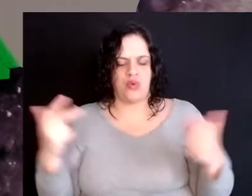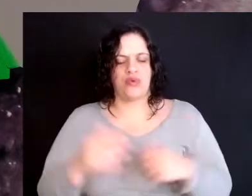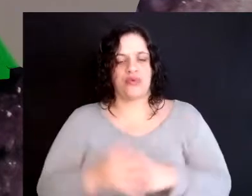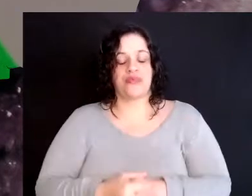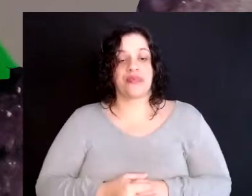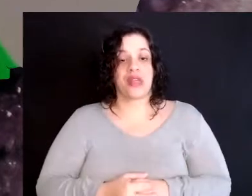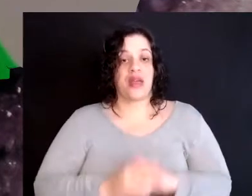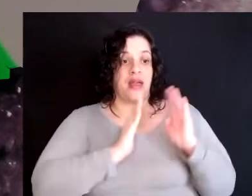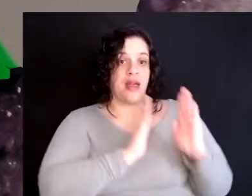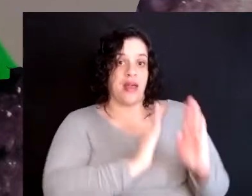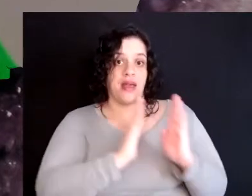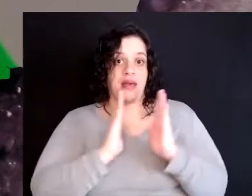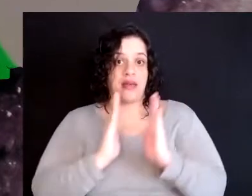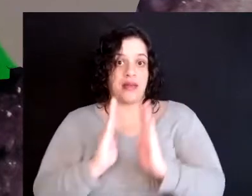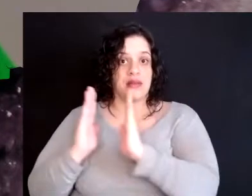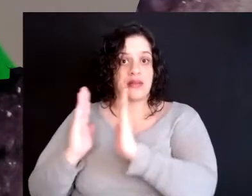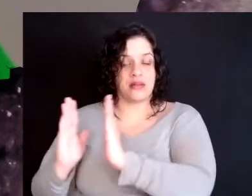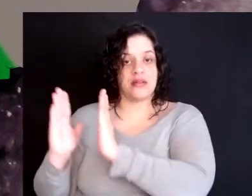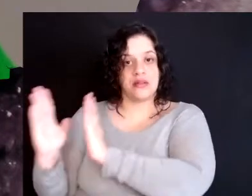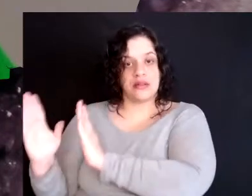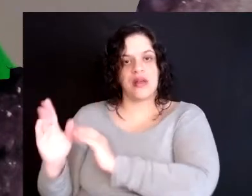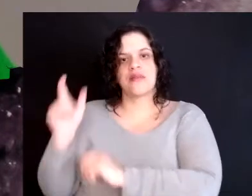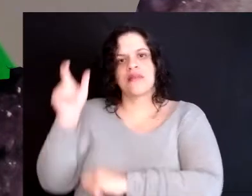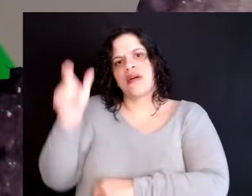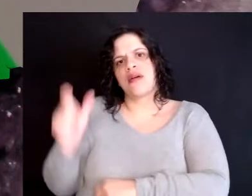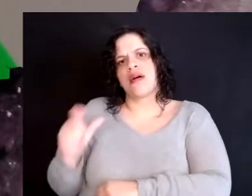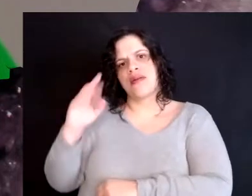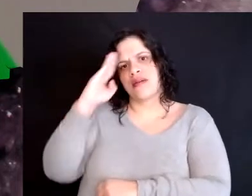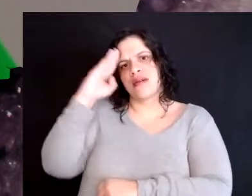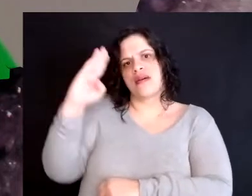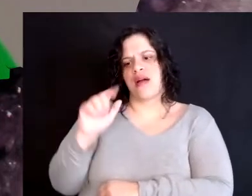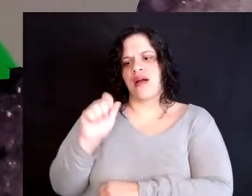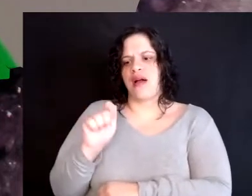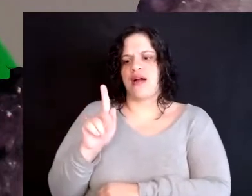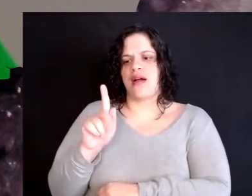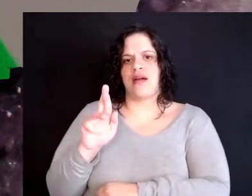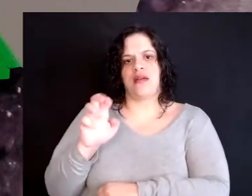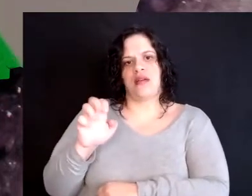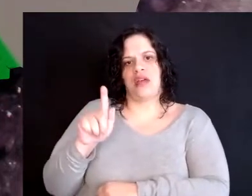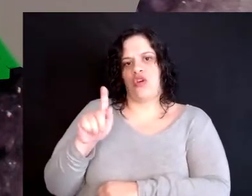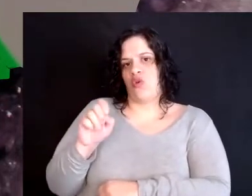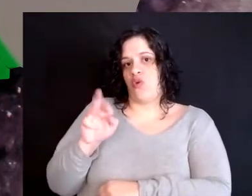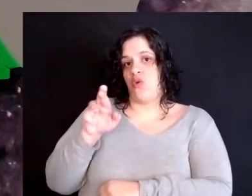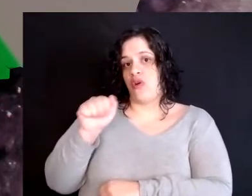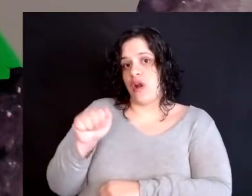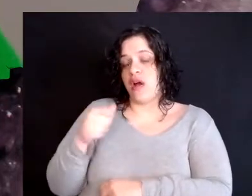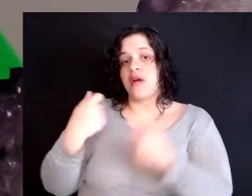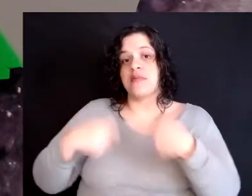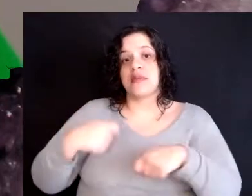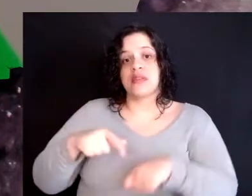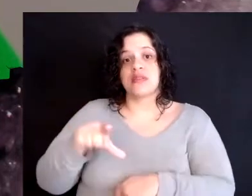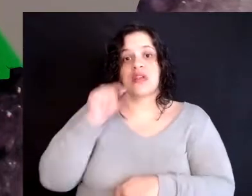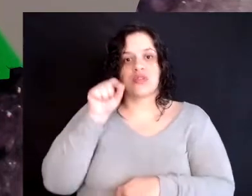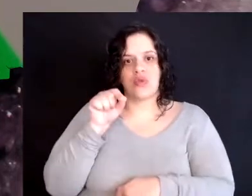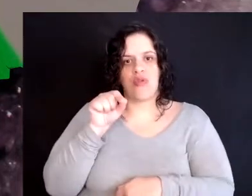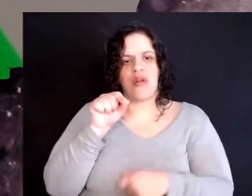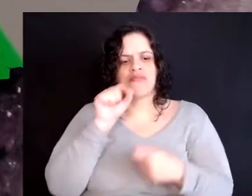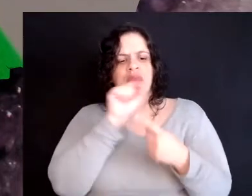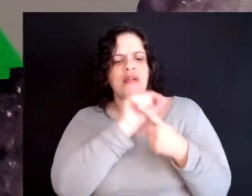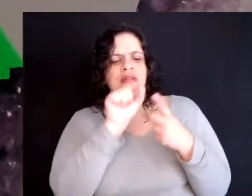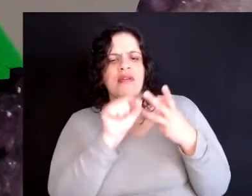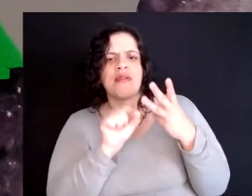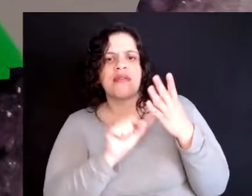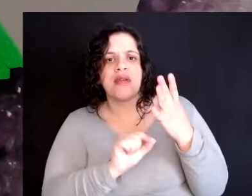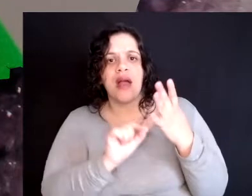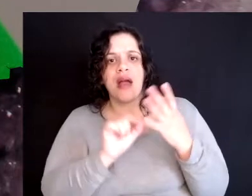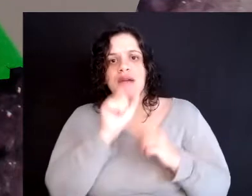etapa, a nossa protagonista, a Grégora, tem que fazer uma escolha. E cada um desses personagens